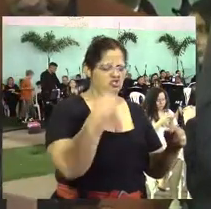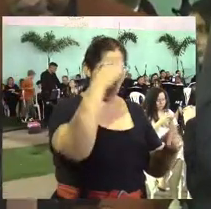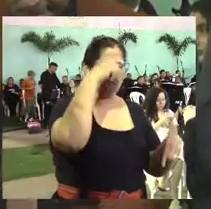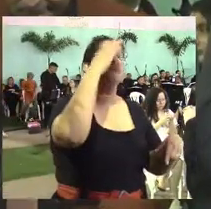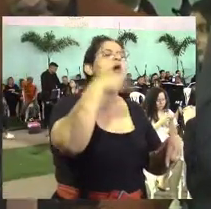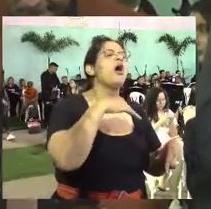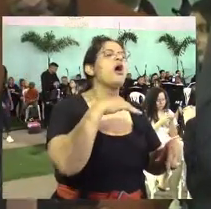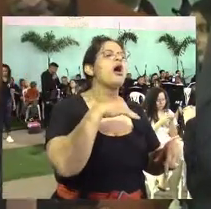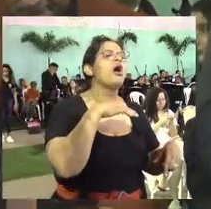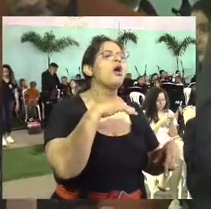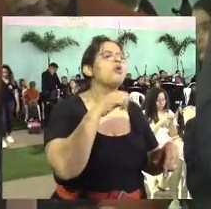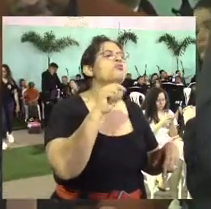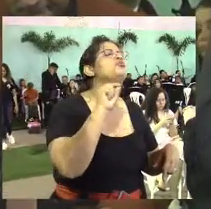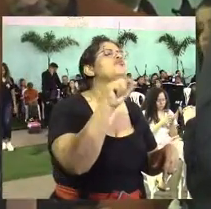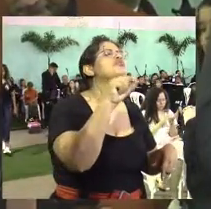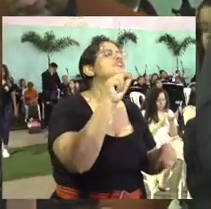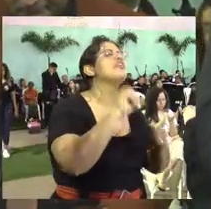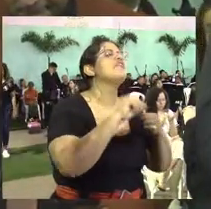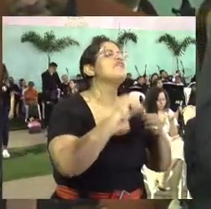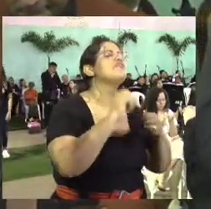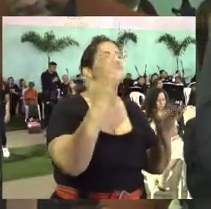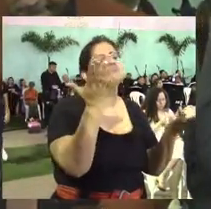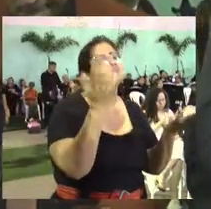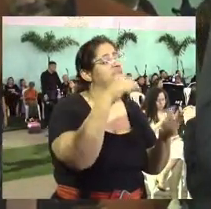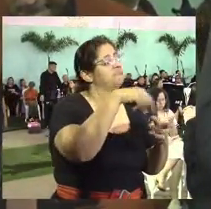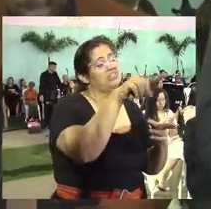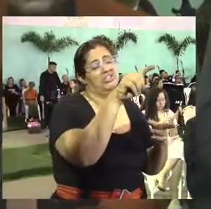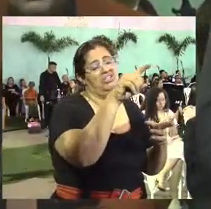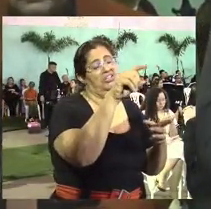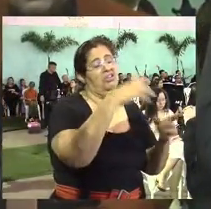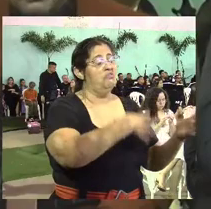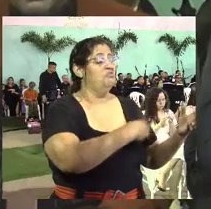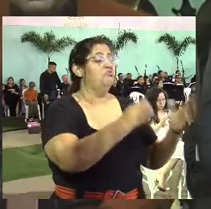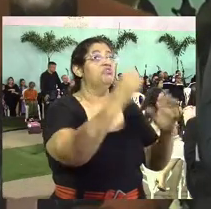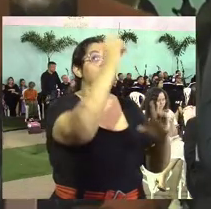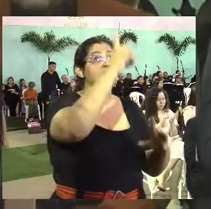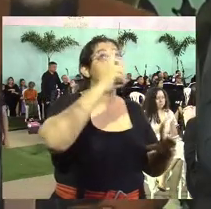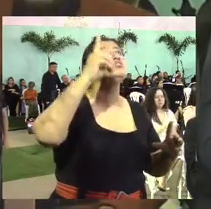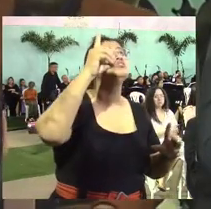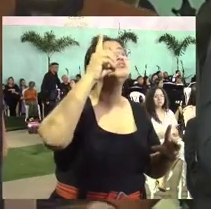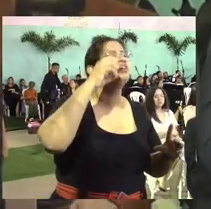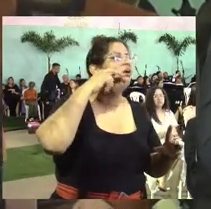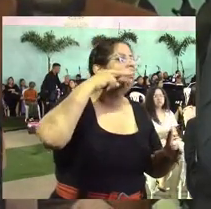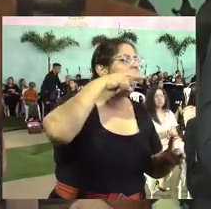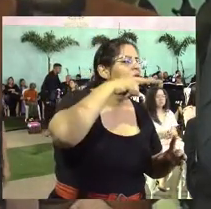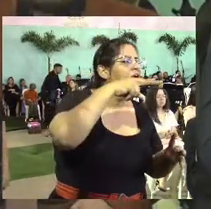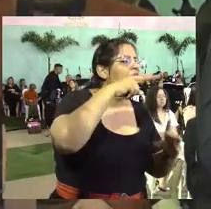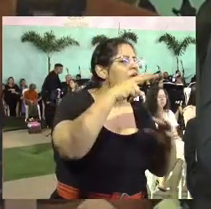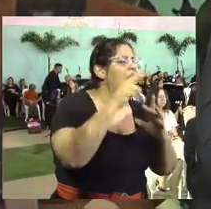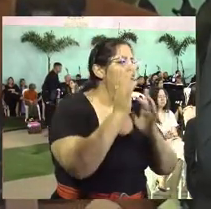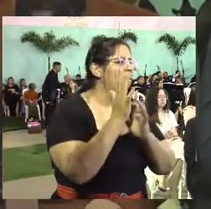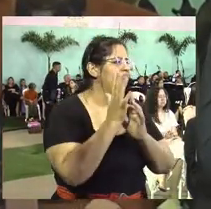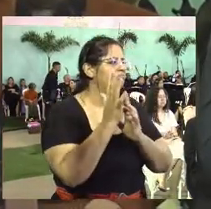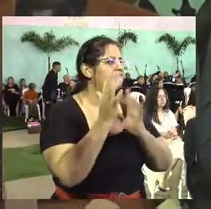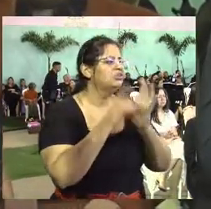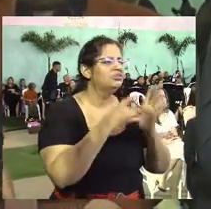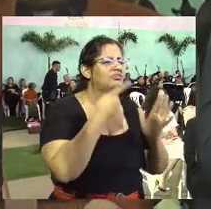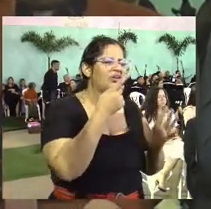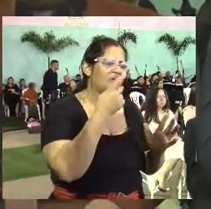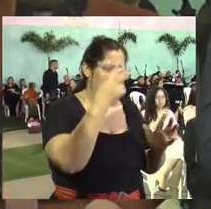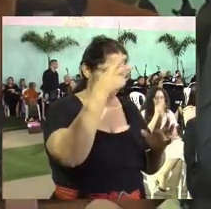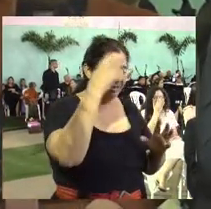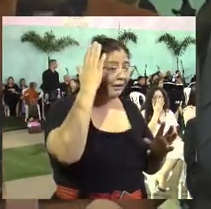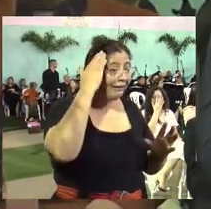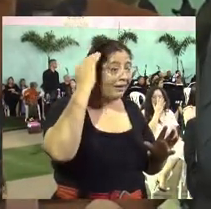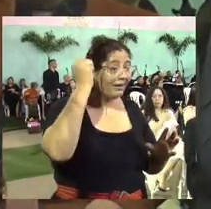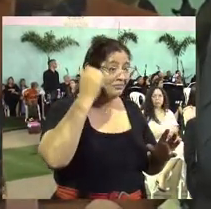mas Eis que está aí no meio nenhuma fez ele é o filho de Deus Ele olha para Jesus e disse lembra-te de mim quando